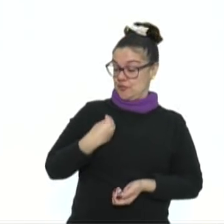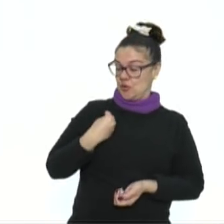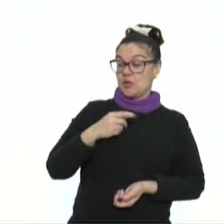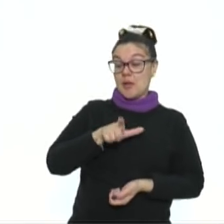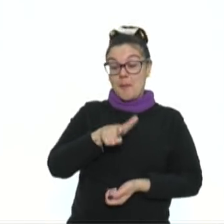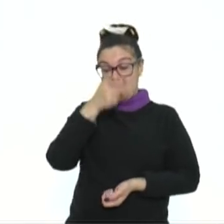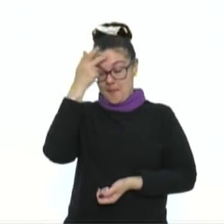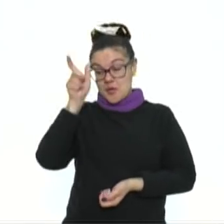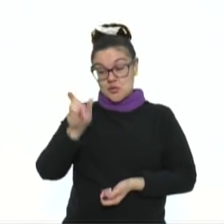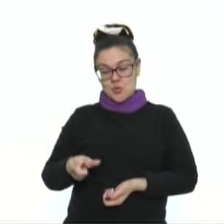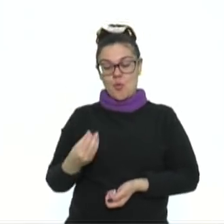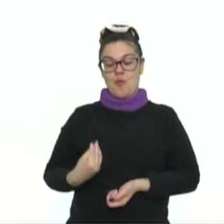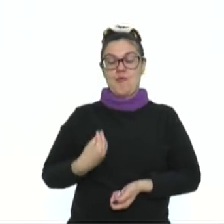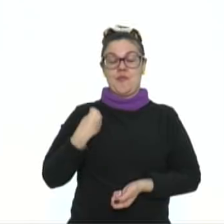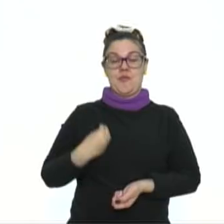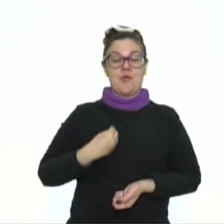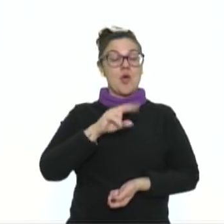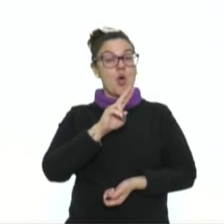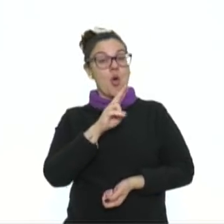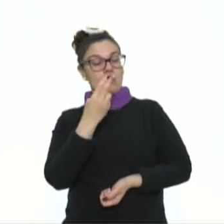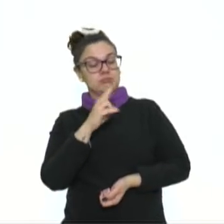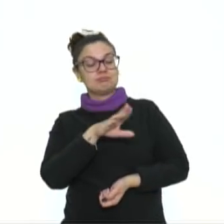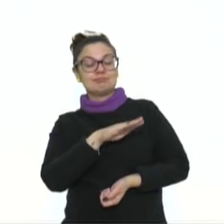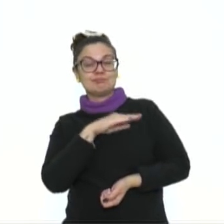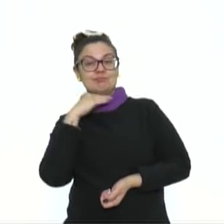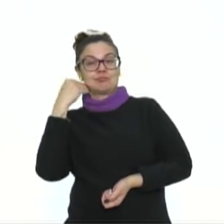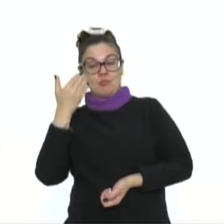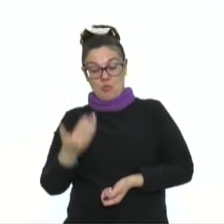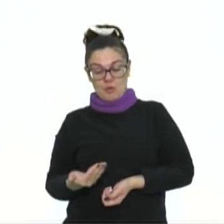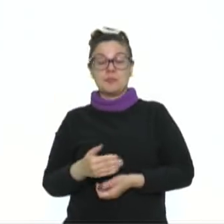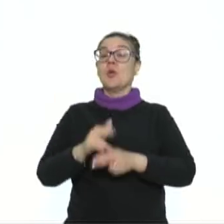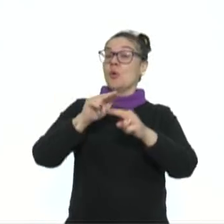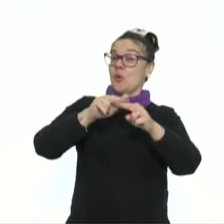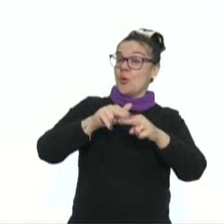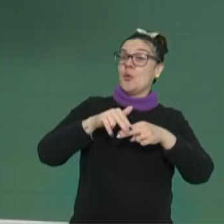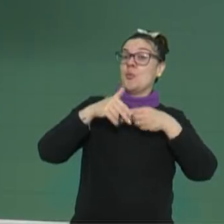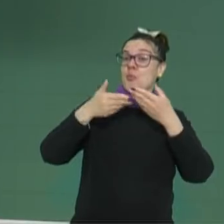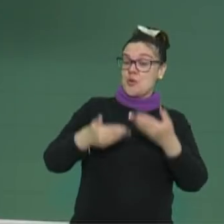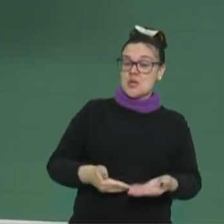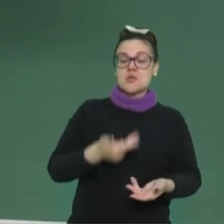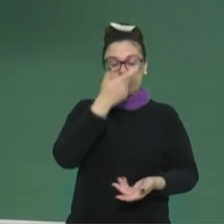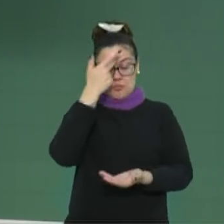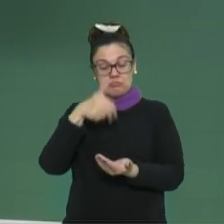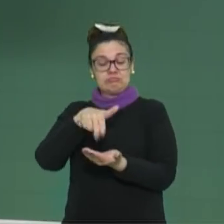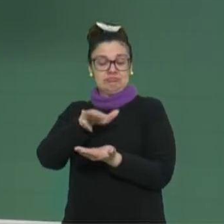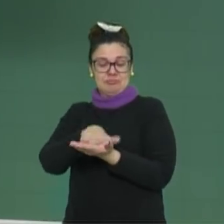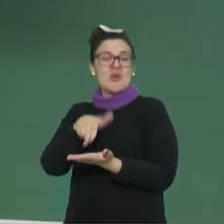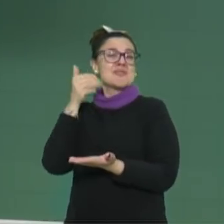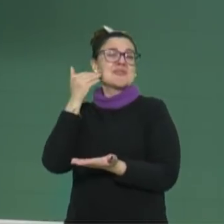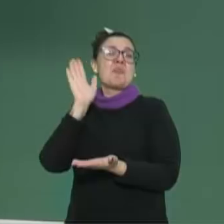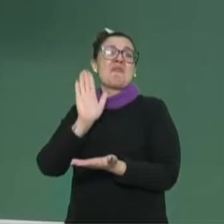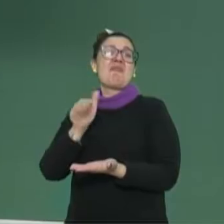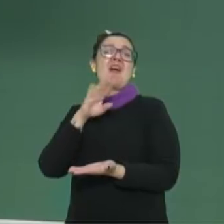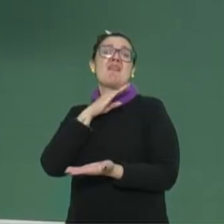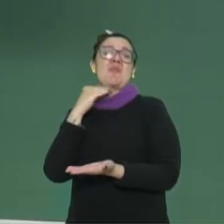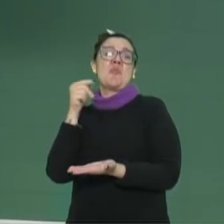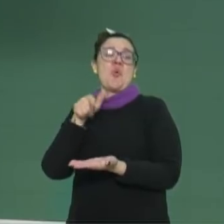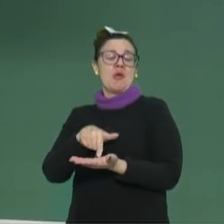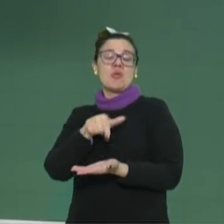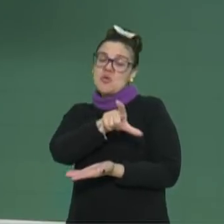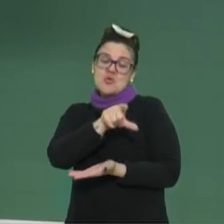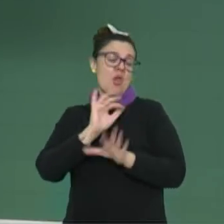do outro de viver ou morrer. Por isso que um paciente terminal deveria ter a autonomia por decidir em